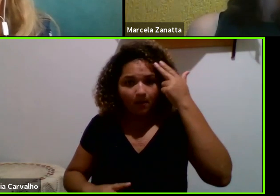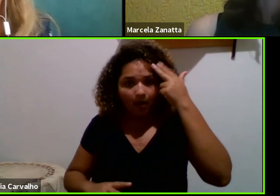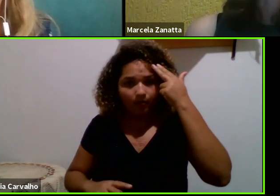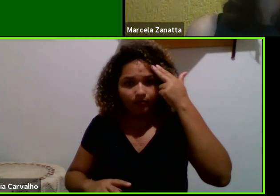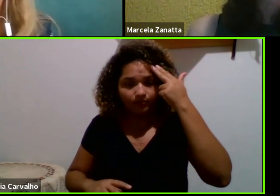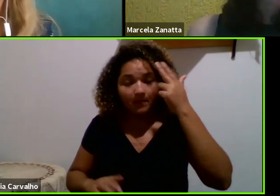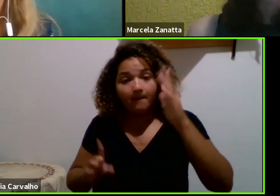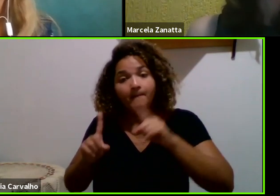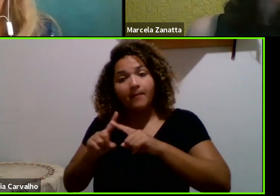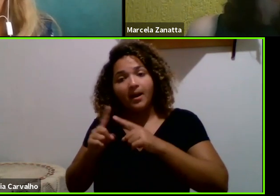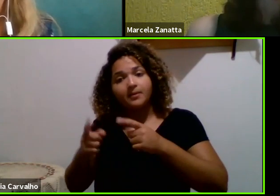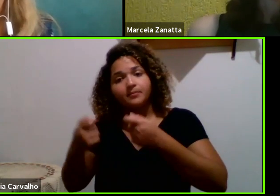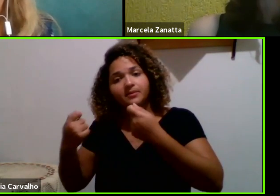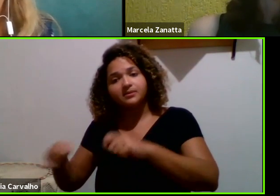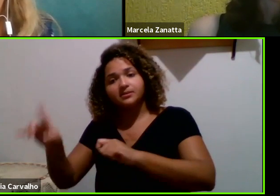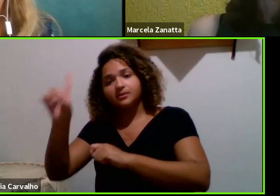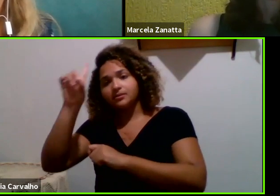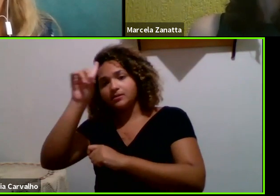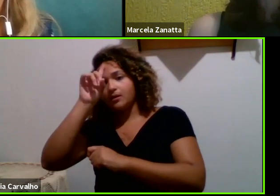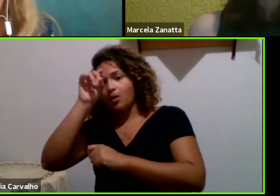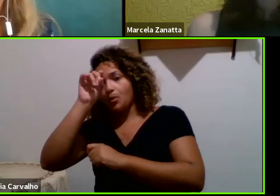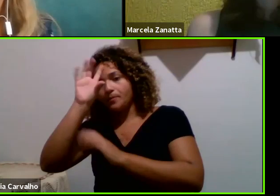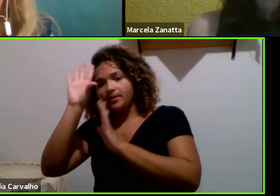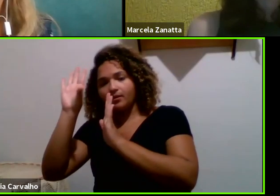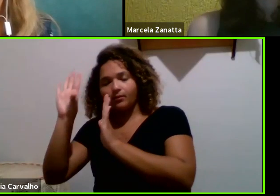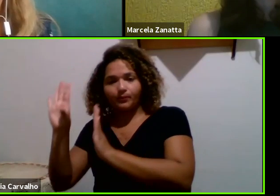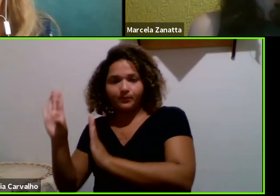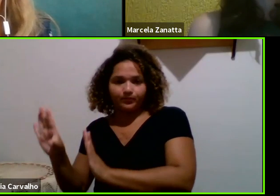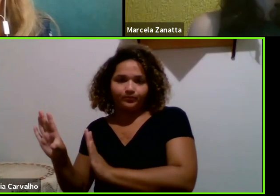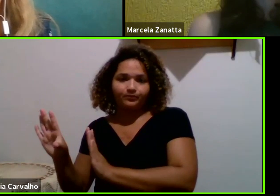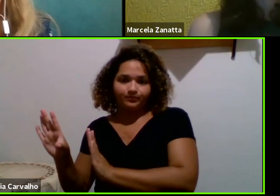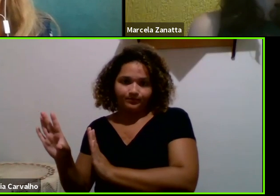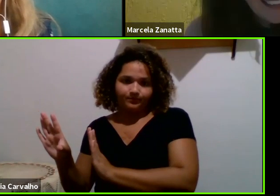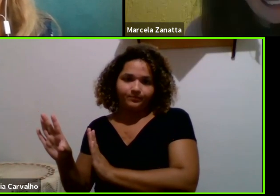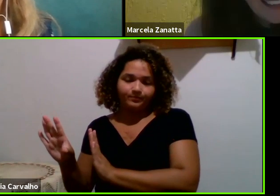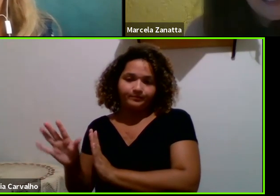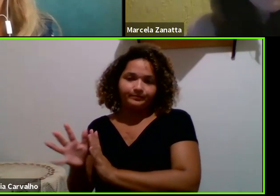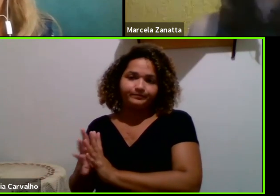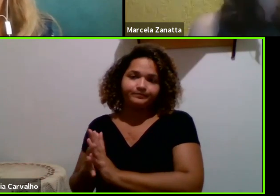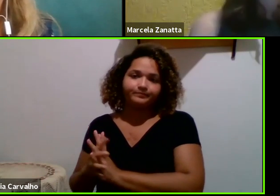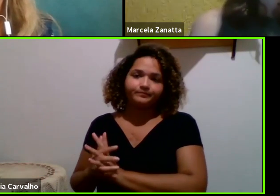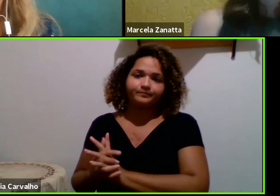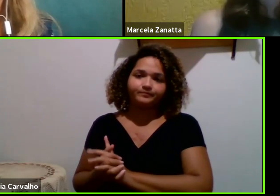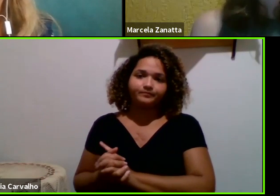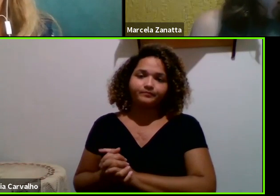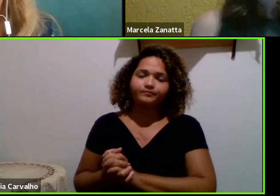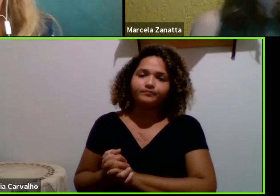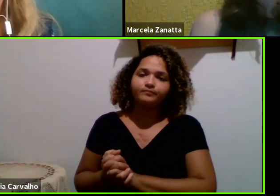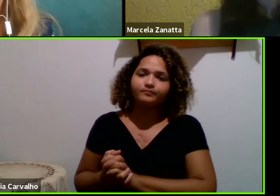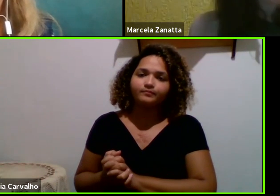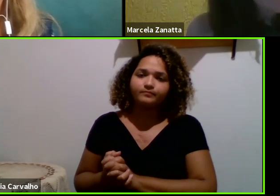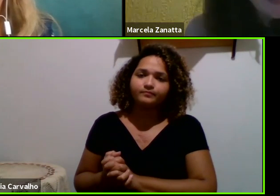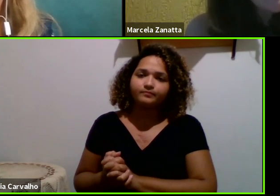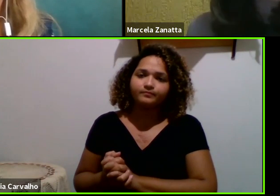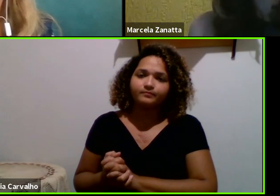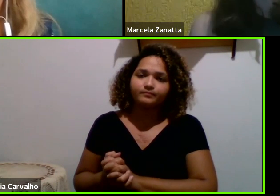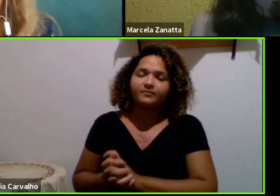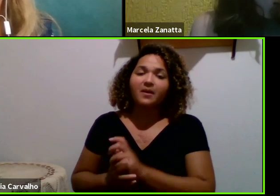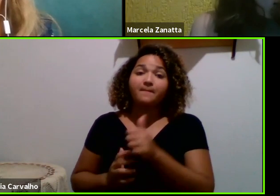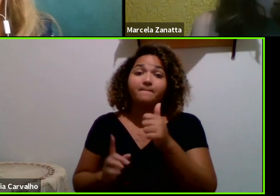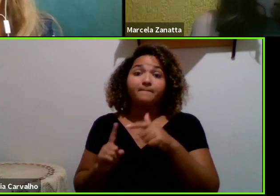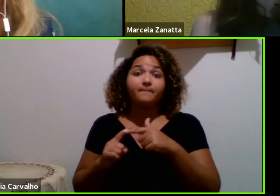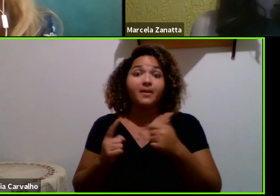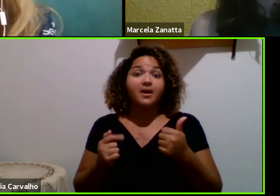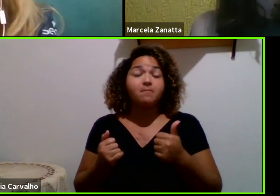de grandes fatores de risco, a gente consegue trabalhar para que essa mulher tenha ainda, para que essa mulher tenha uma boa experiência